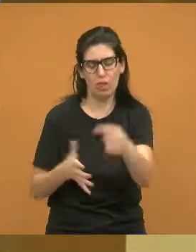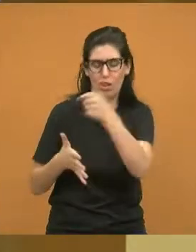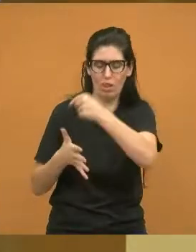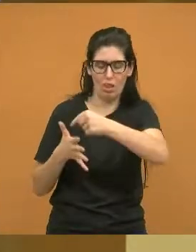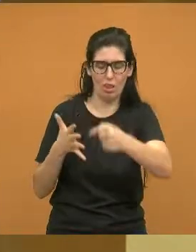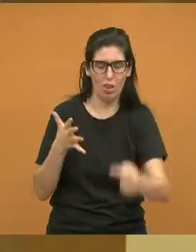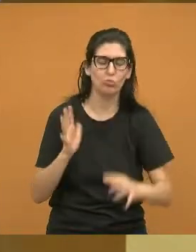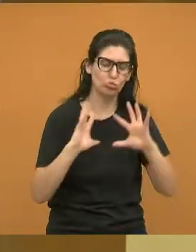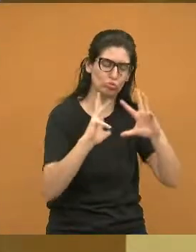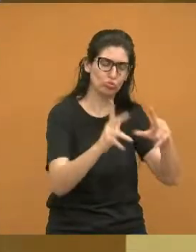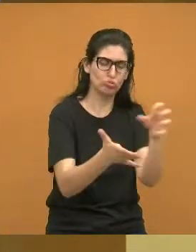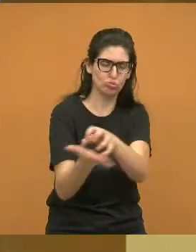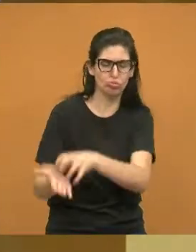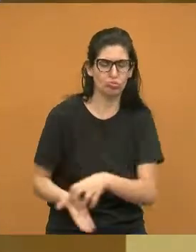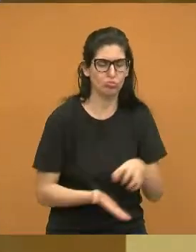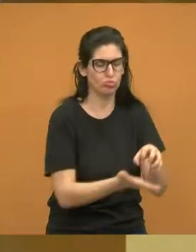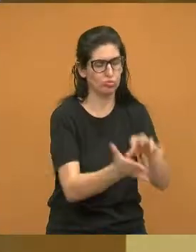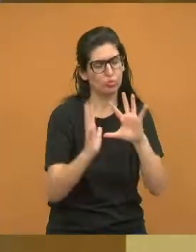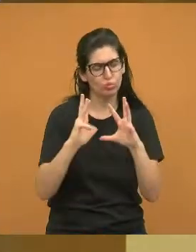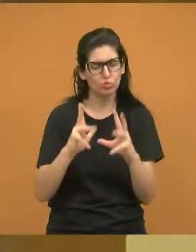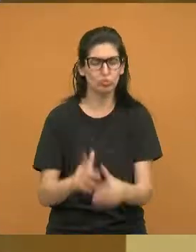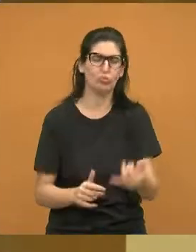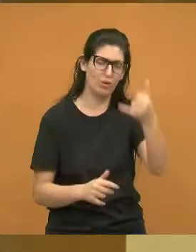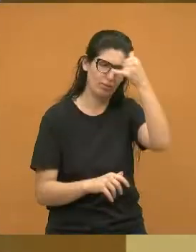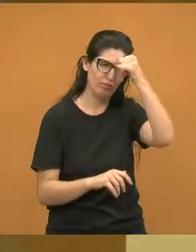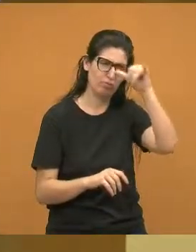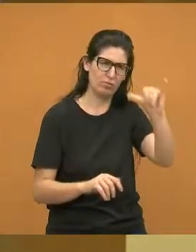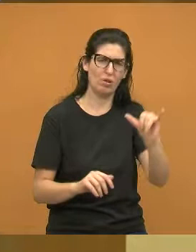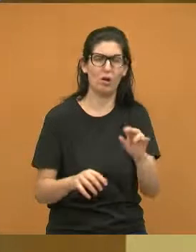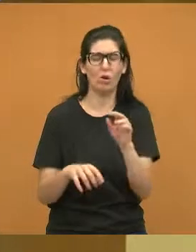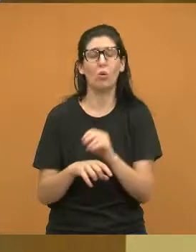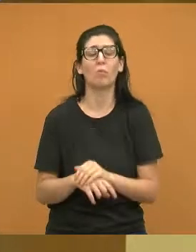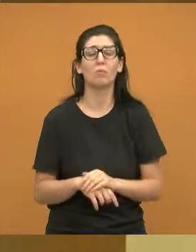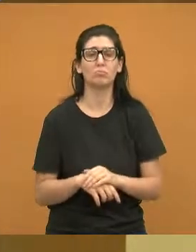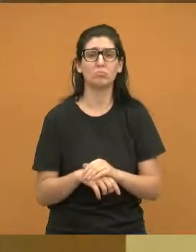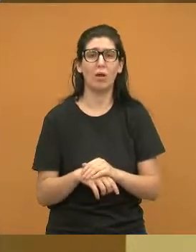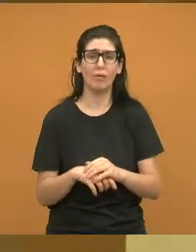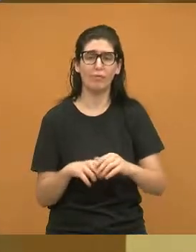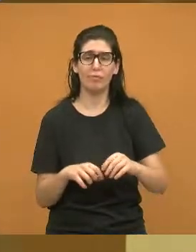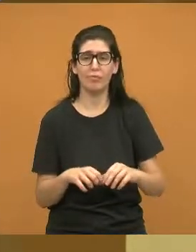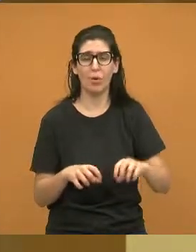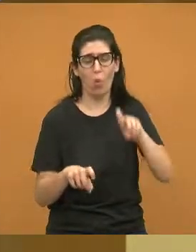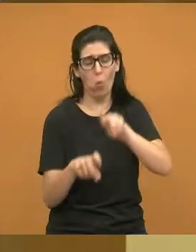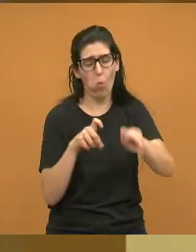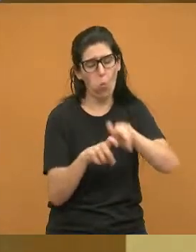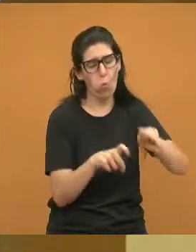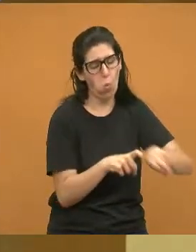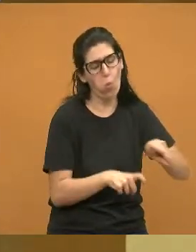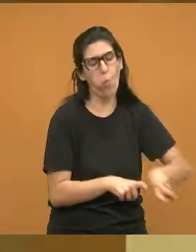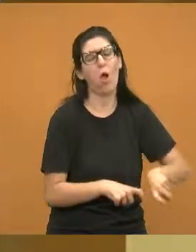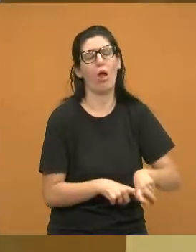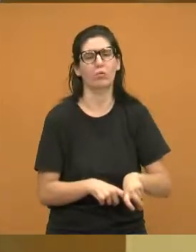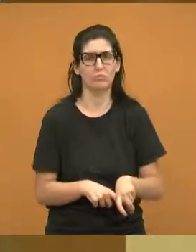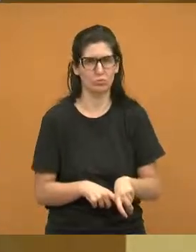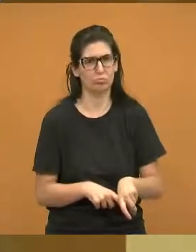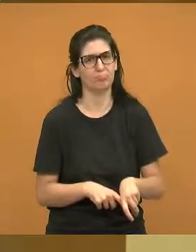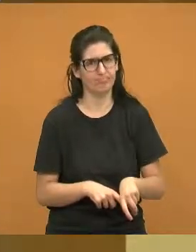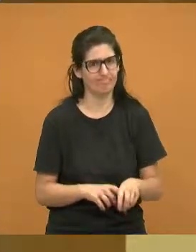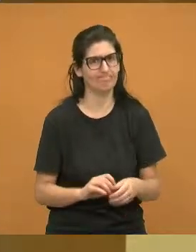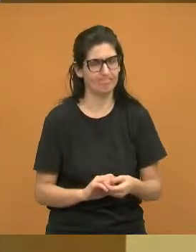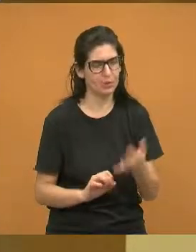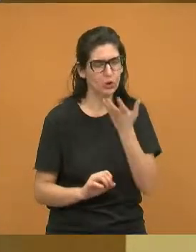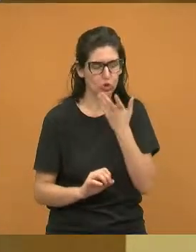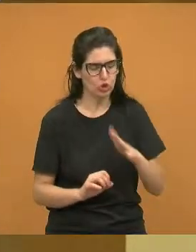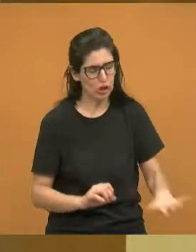gente, dentro dessa política de proteção à criança, dentro dessa política de proteção ao adolescente, a gente